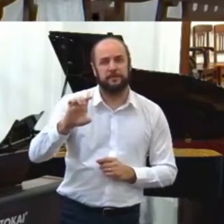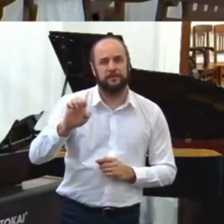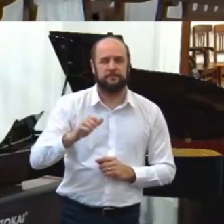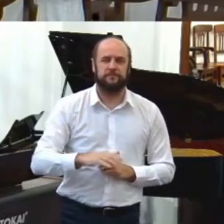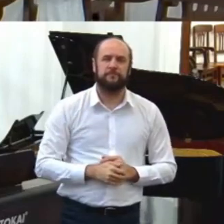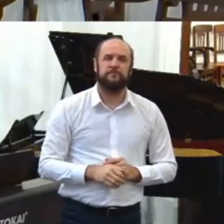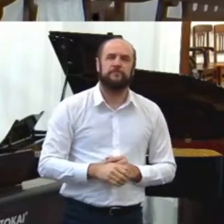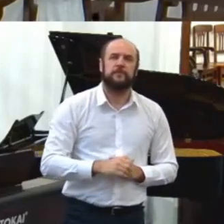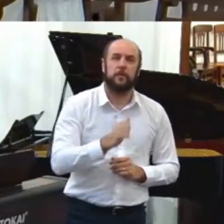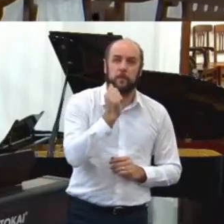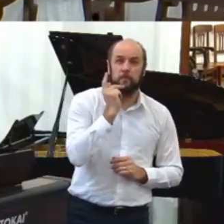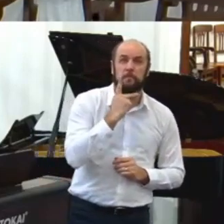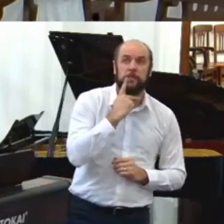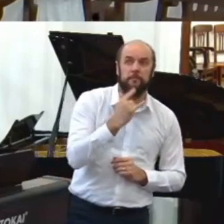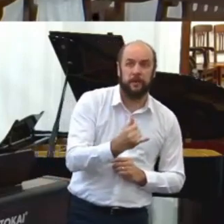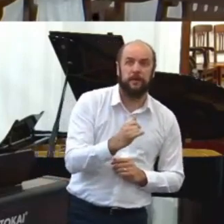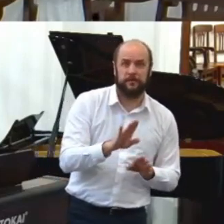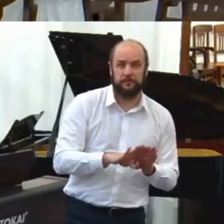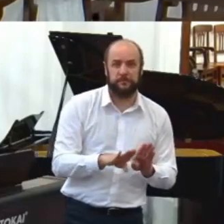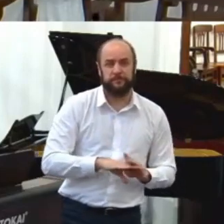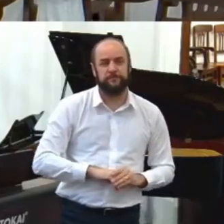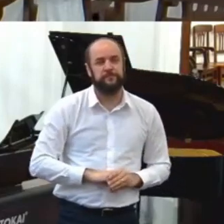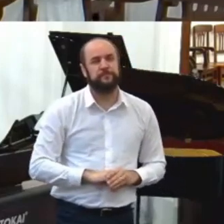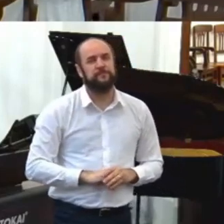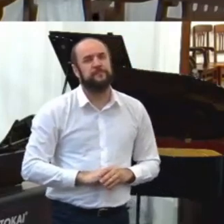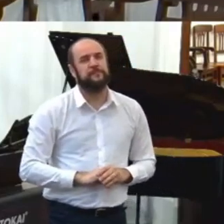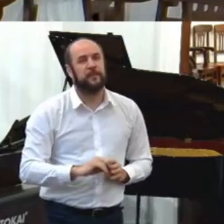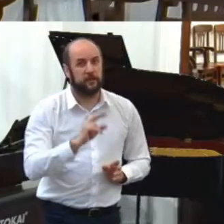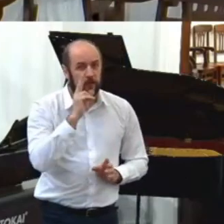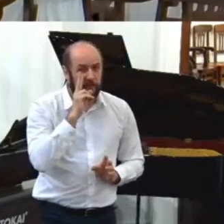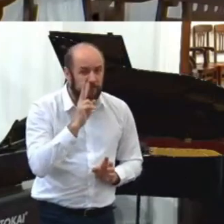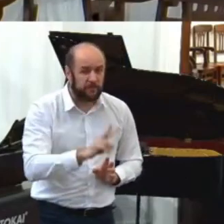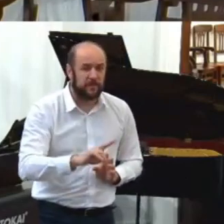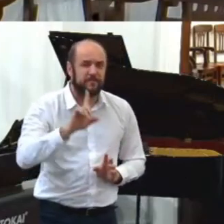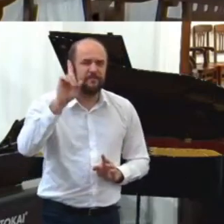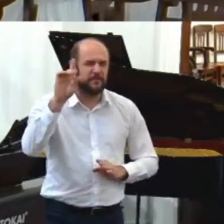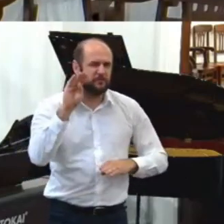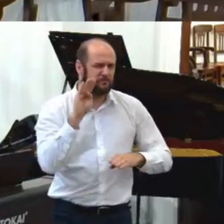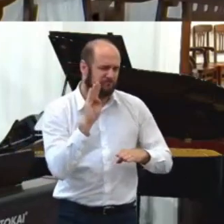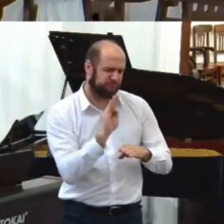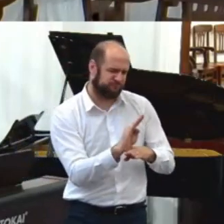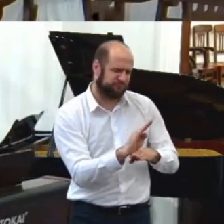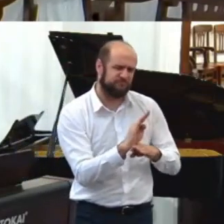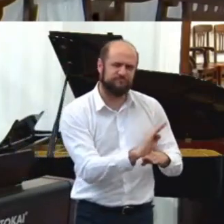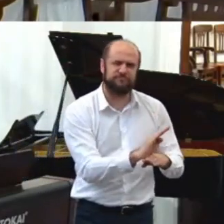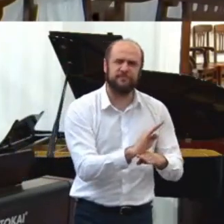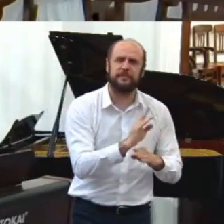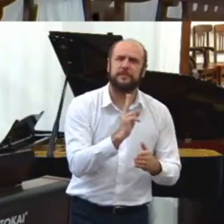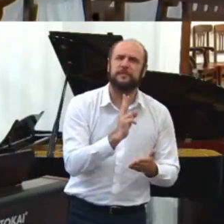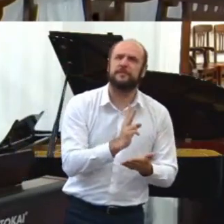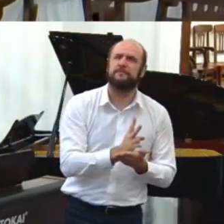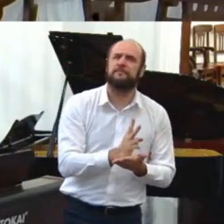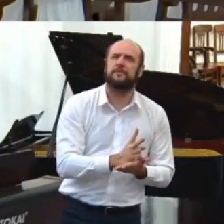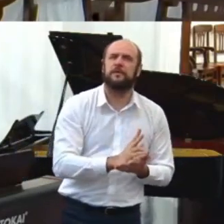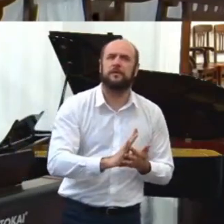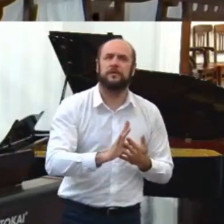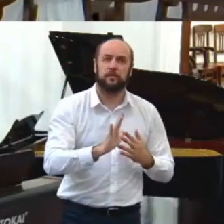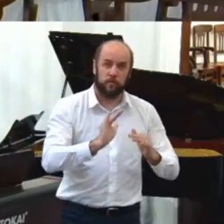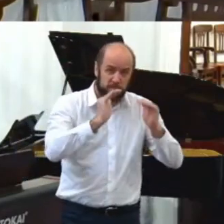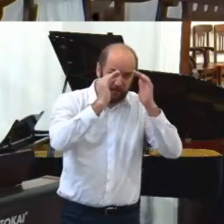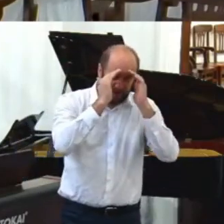os pais de Moisés. Aqui nós vemos o socorro de Deus num aspecto